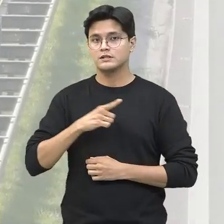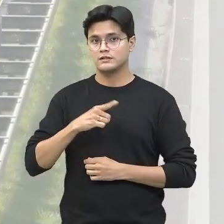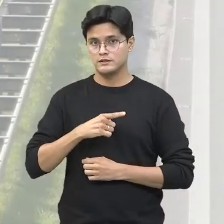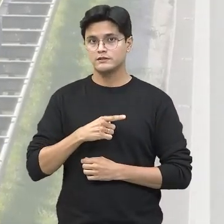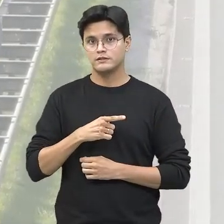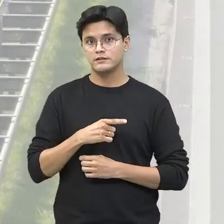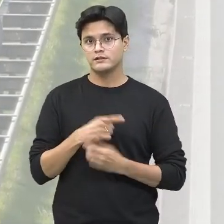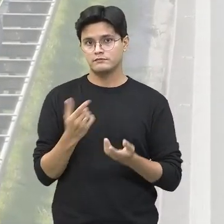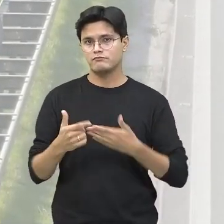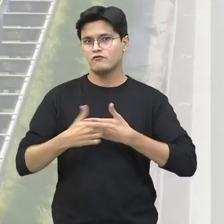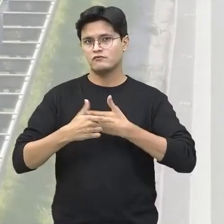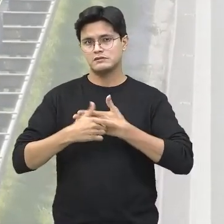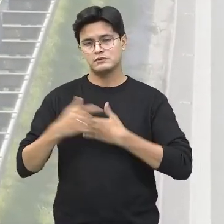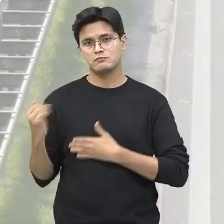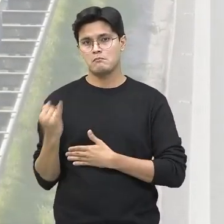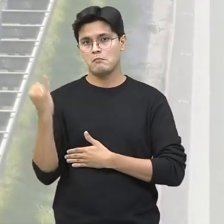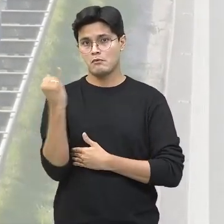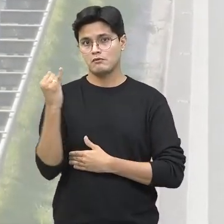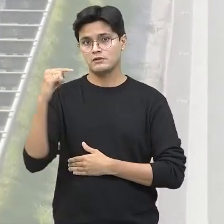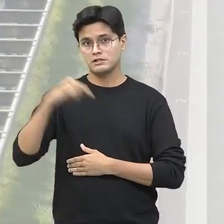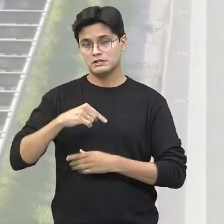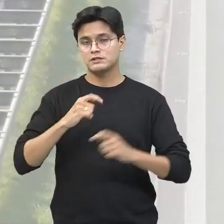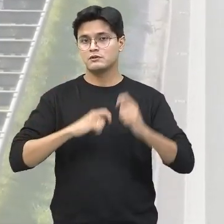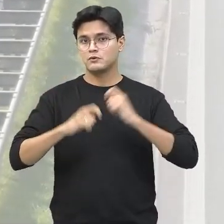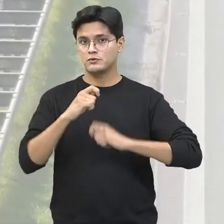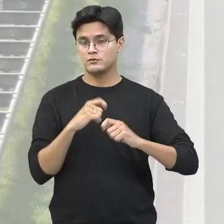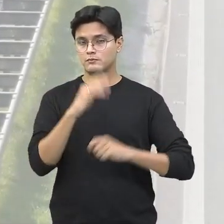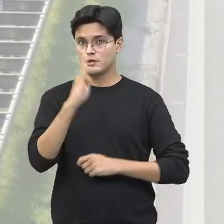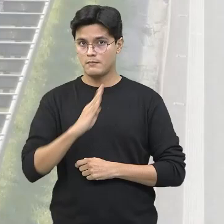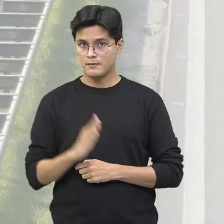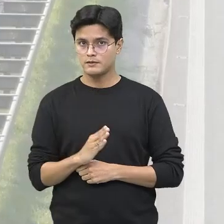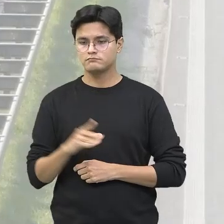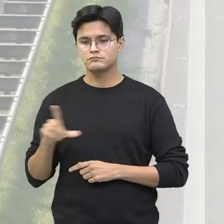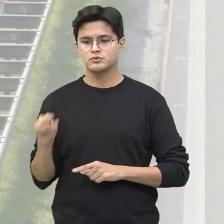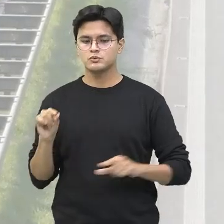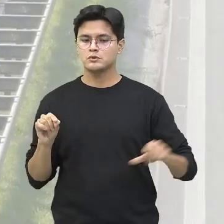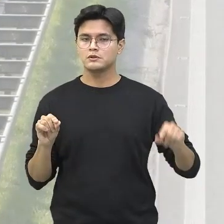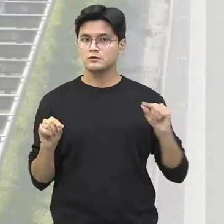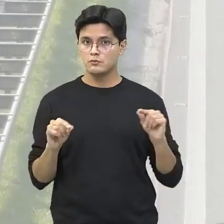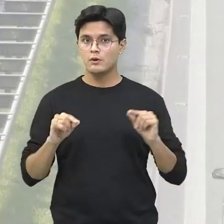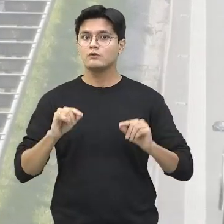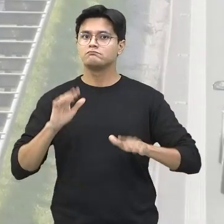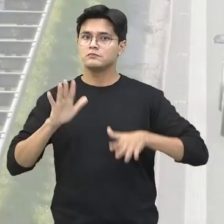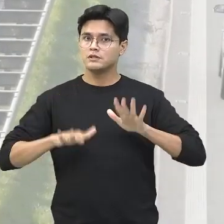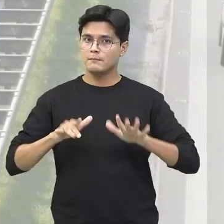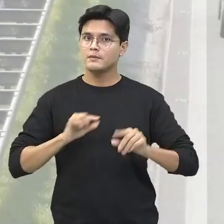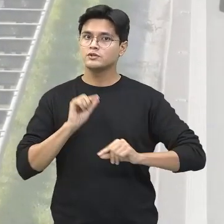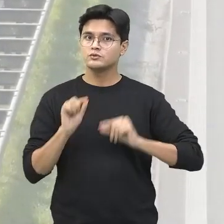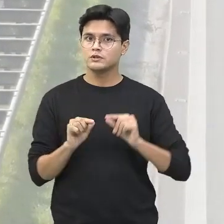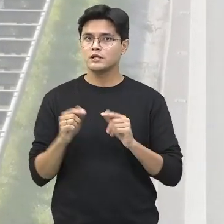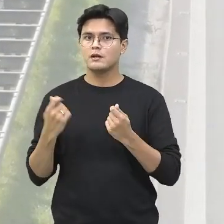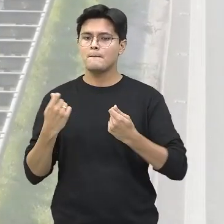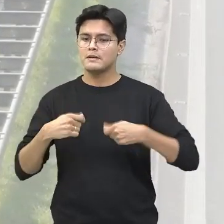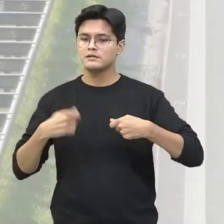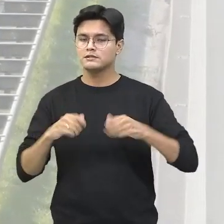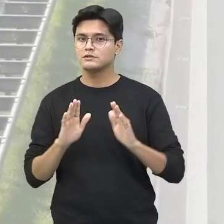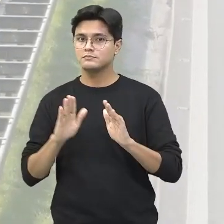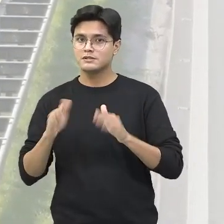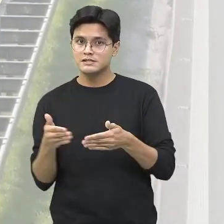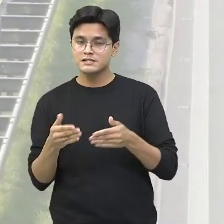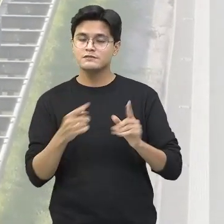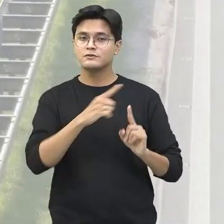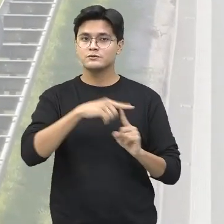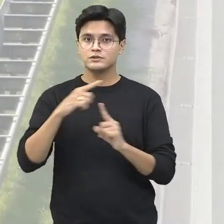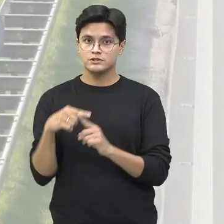brasileira A Escolha entre um e outro Depende das necessidades específicas de cada tipo de carga e das